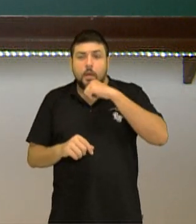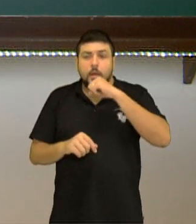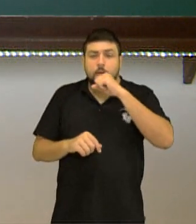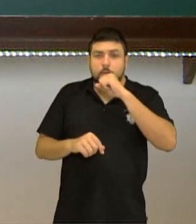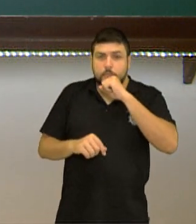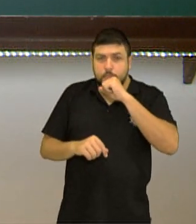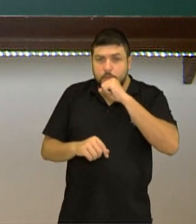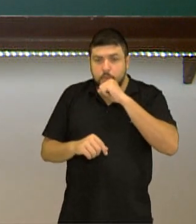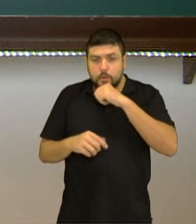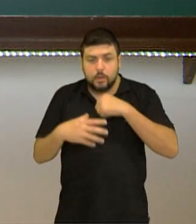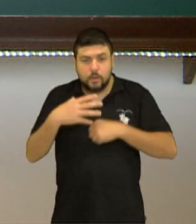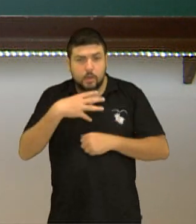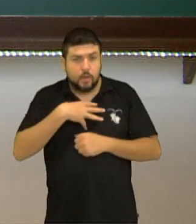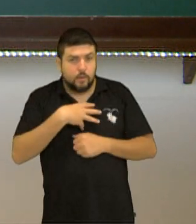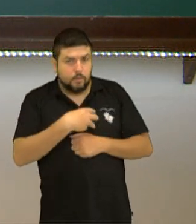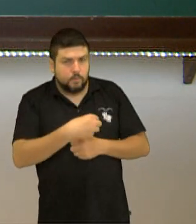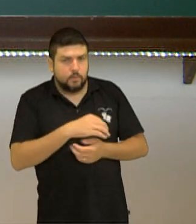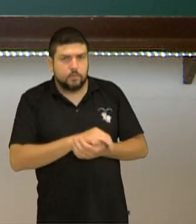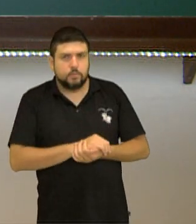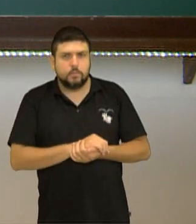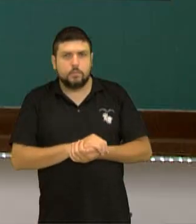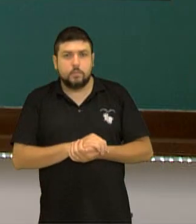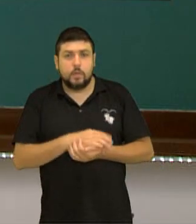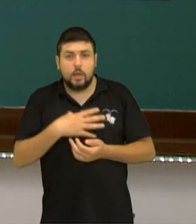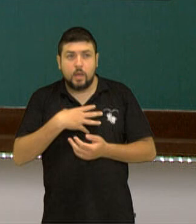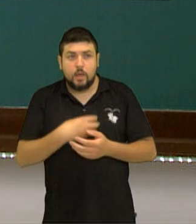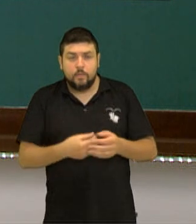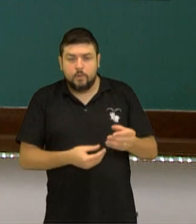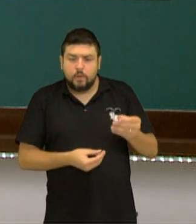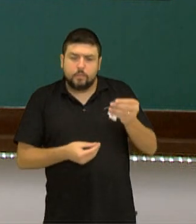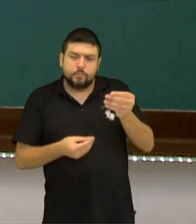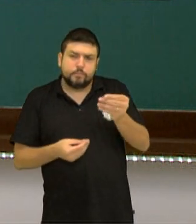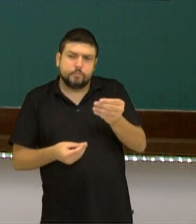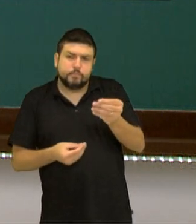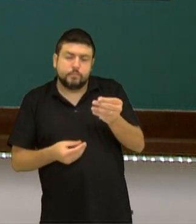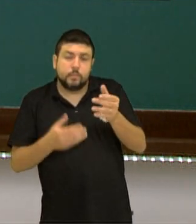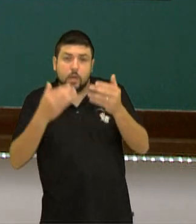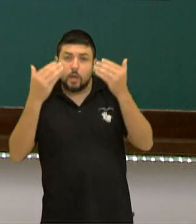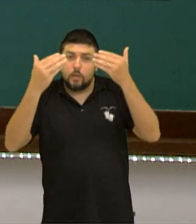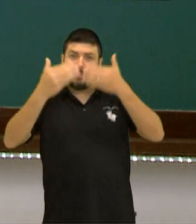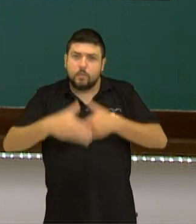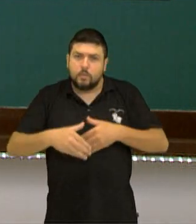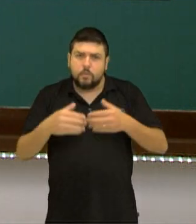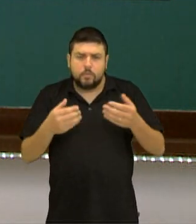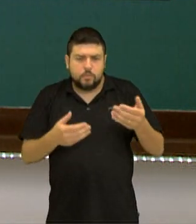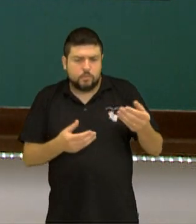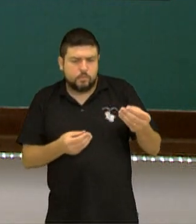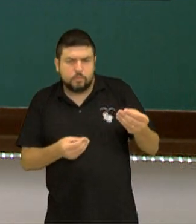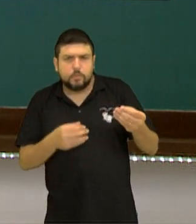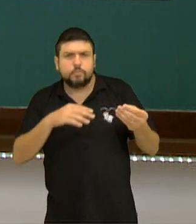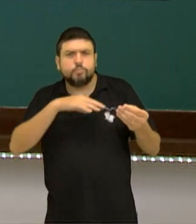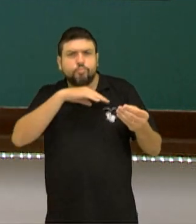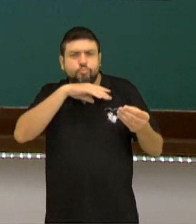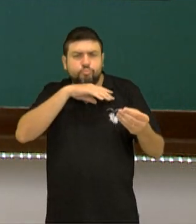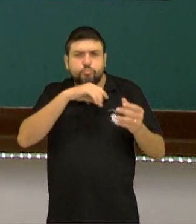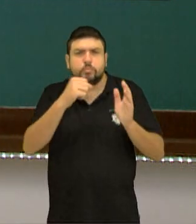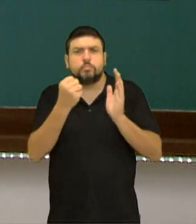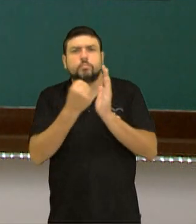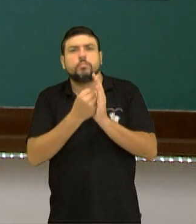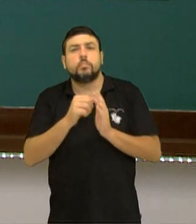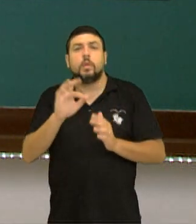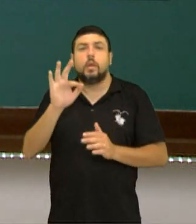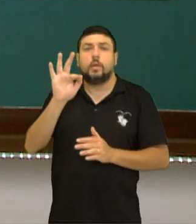e a menina, a filha, está mostrando que tirou um F, ou seja, uma nota muito ruim na prova. Então, assim, olha, a frase que está do lado ali